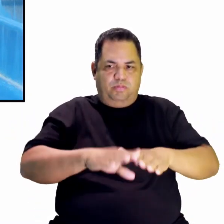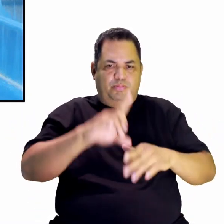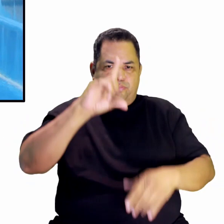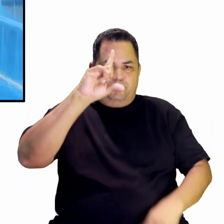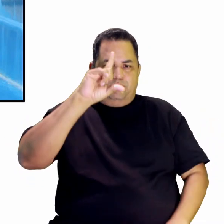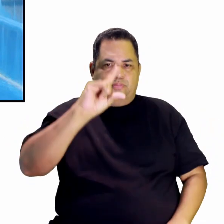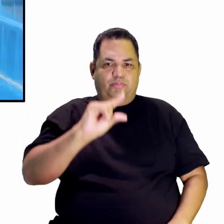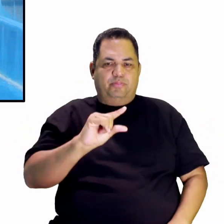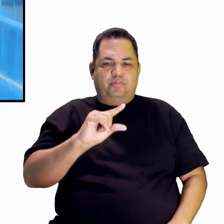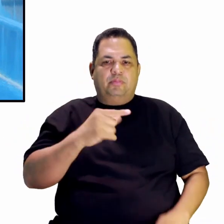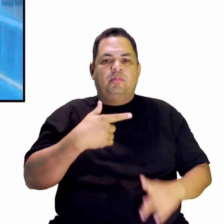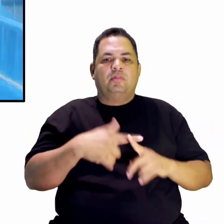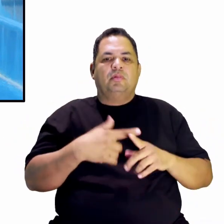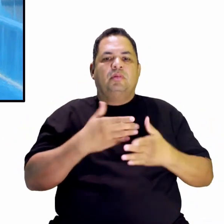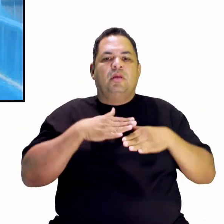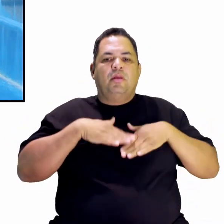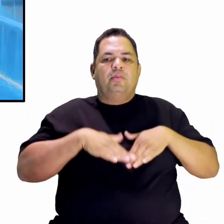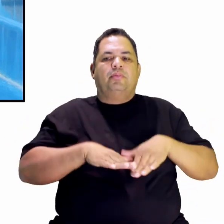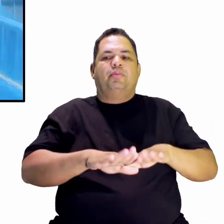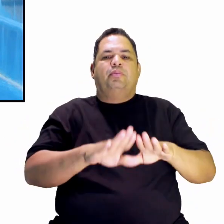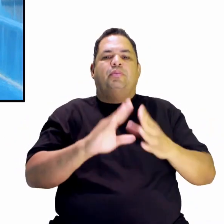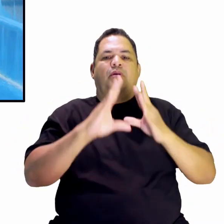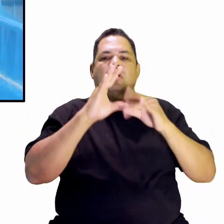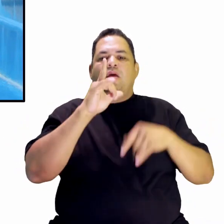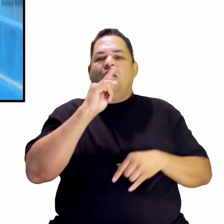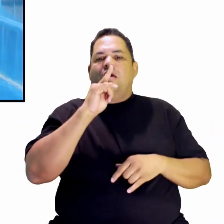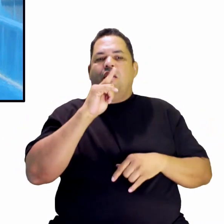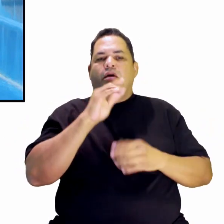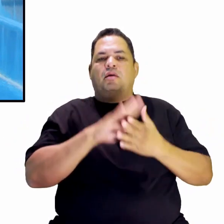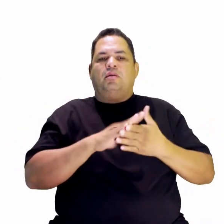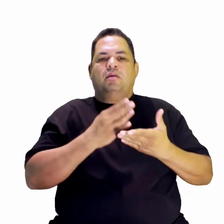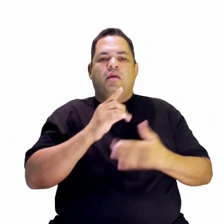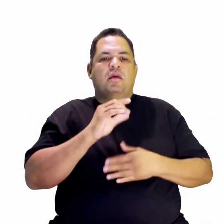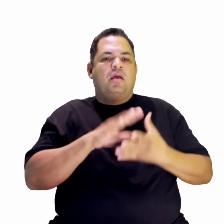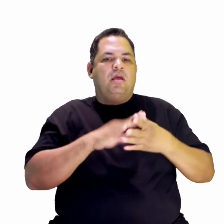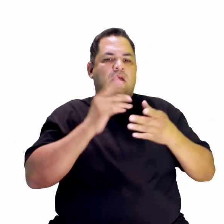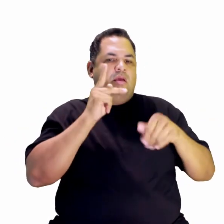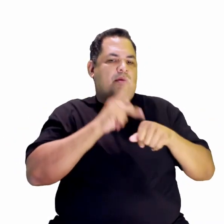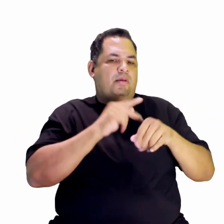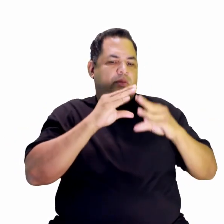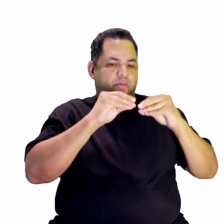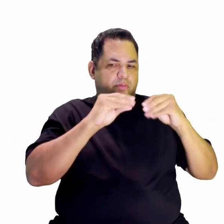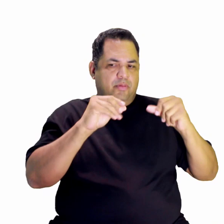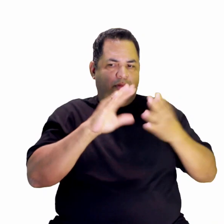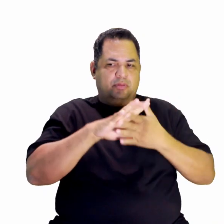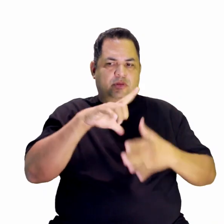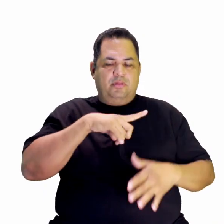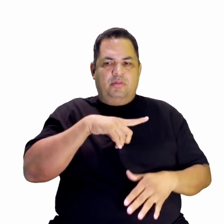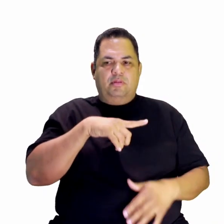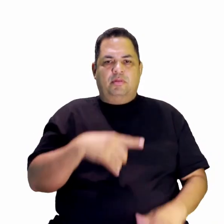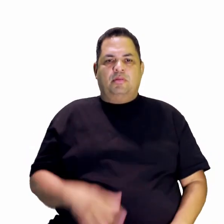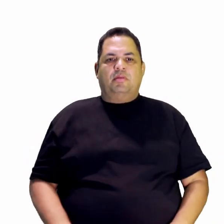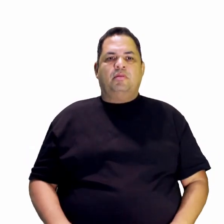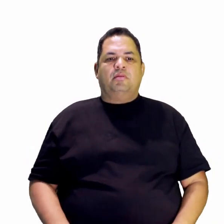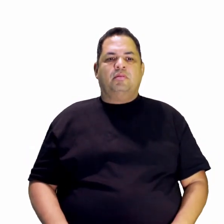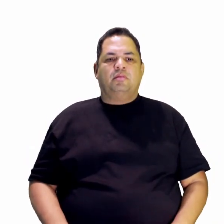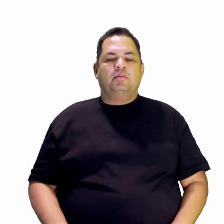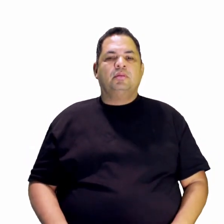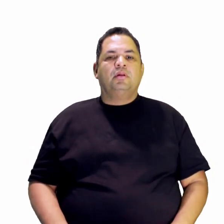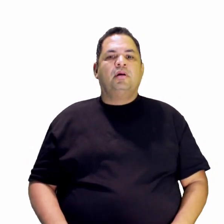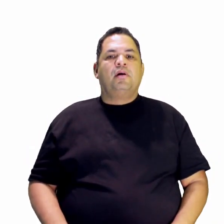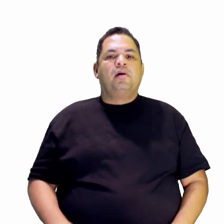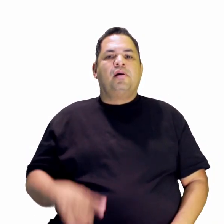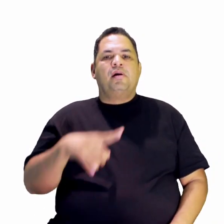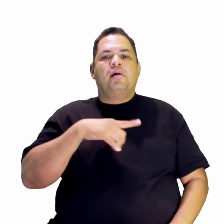diminuiu, para que você possa escorregar. E aqui o cascalho tem um atrito maior um pouquinho. Então, é a tendência